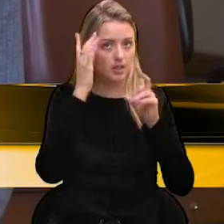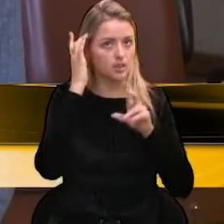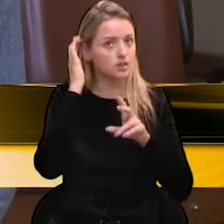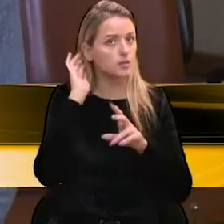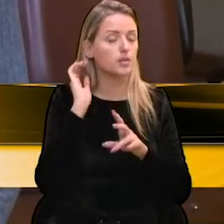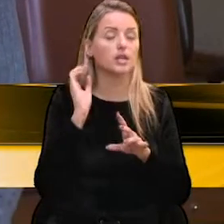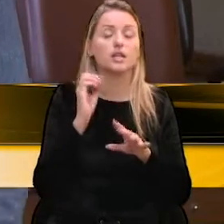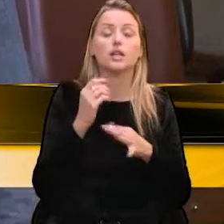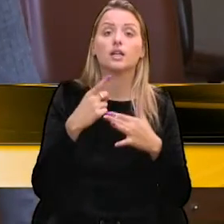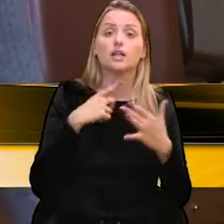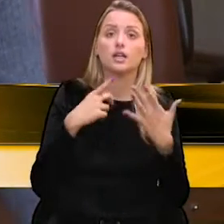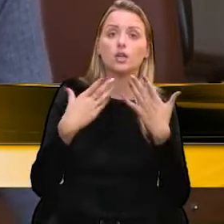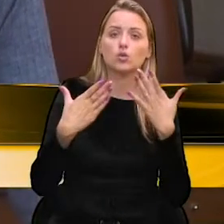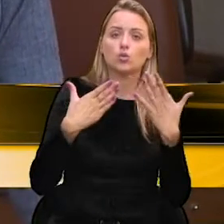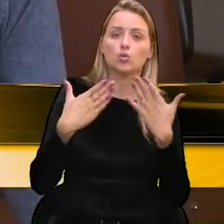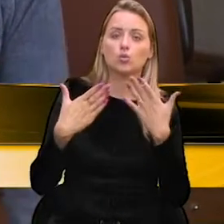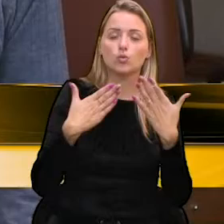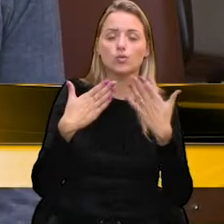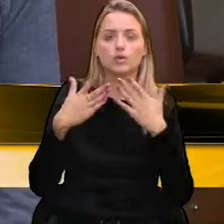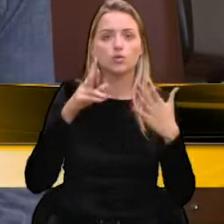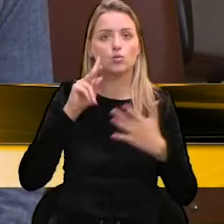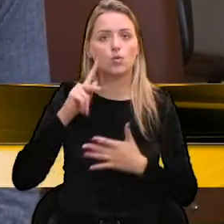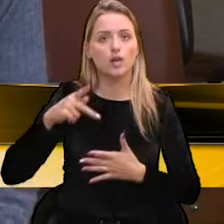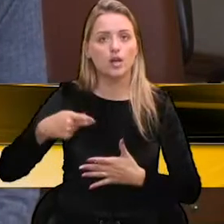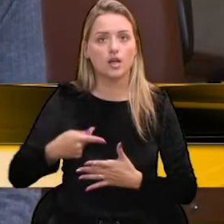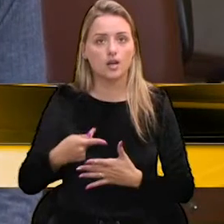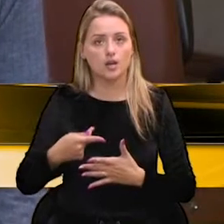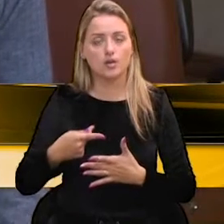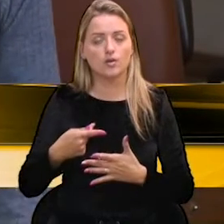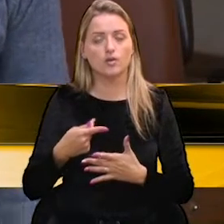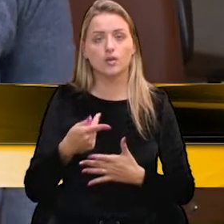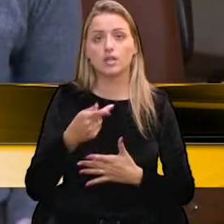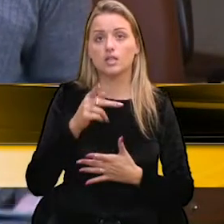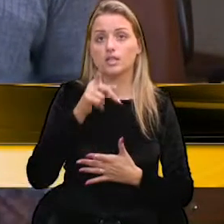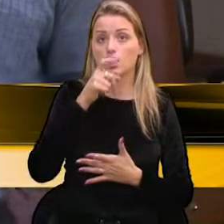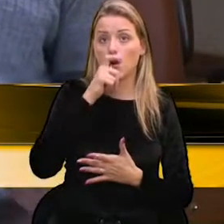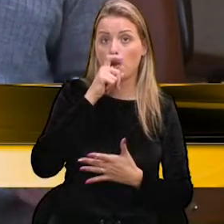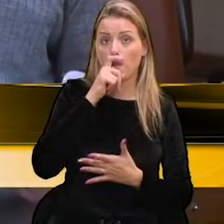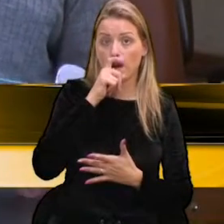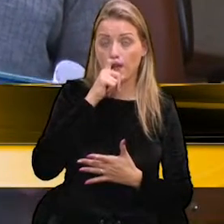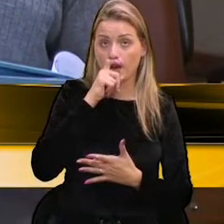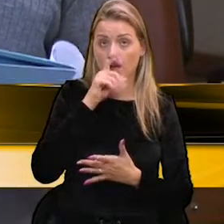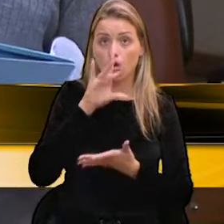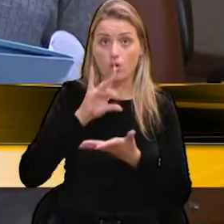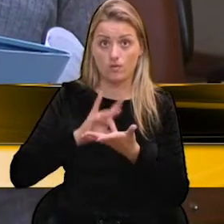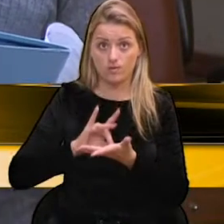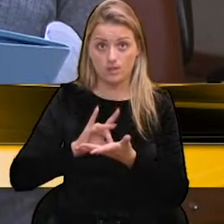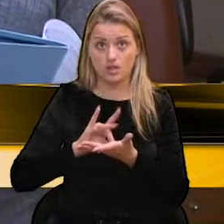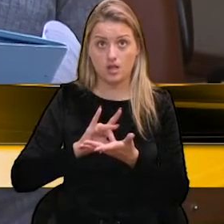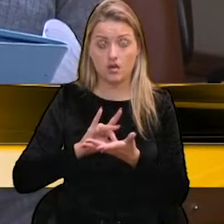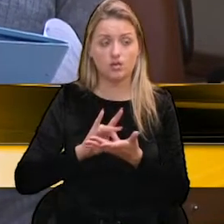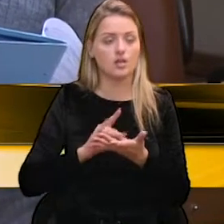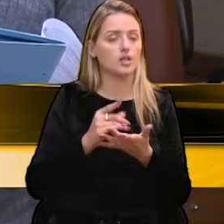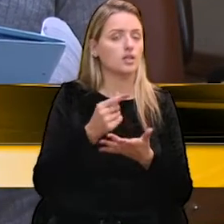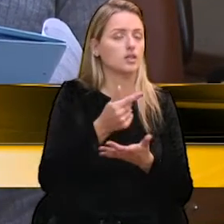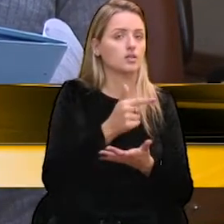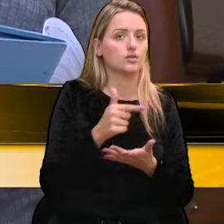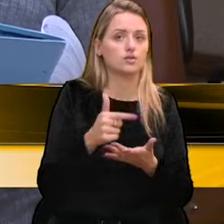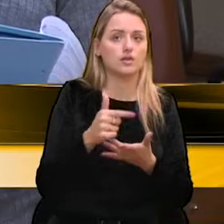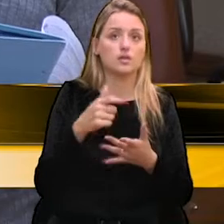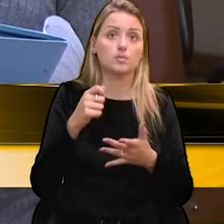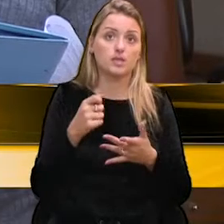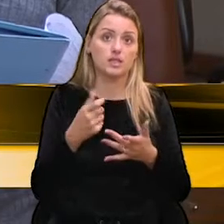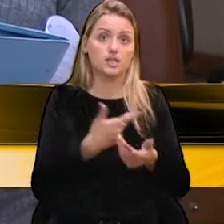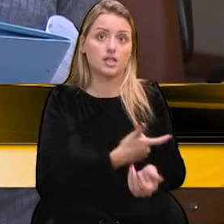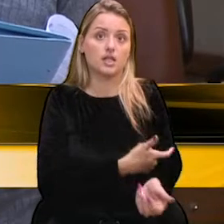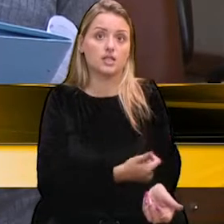Se duvida com relação ao reconhecimento da paternidade não houvesse, desnecessário seria o exame